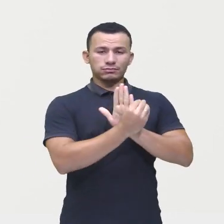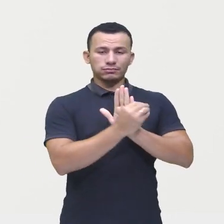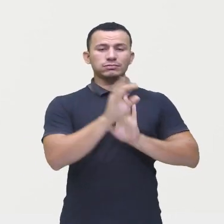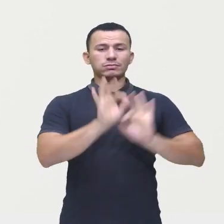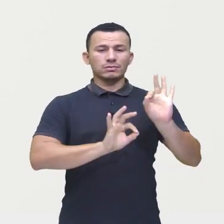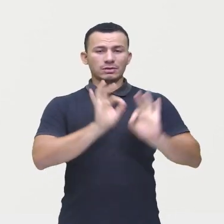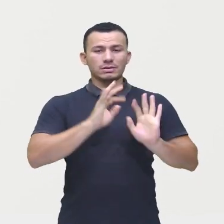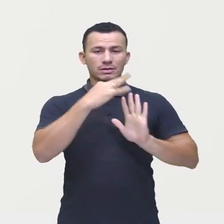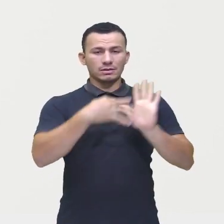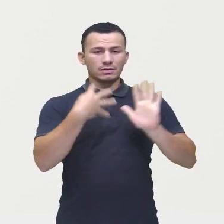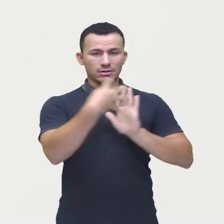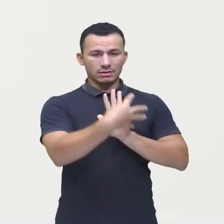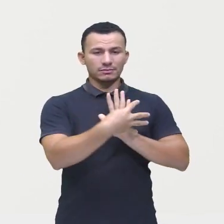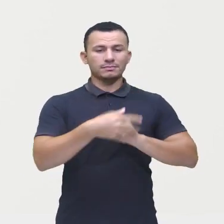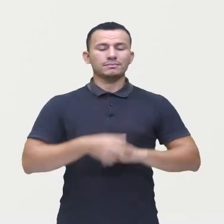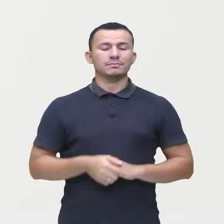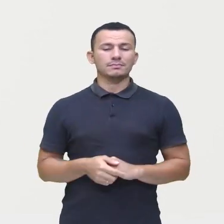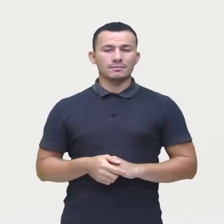vamos lá.